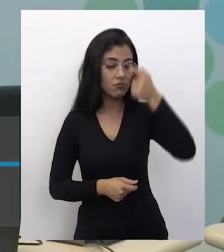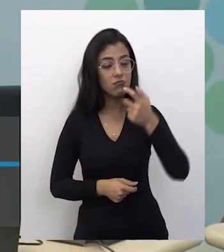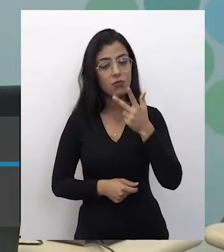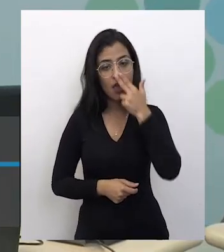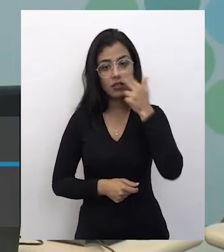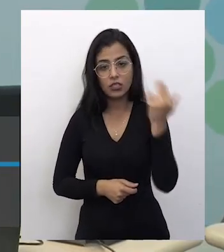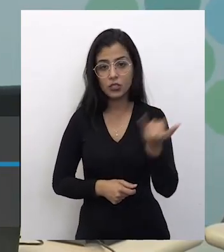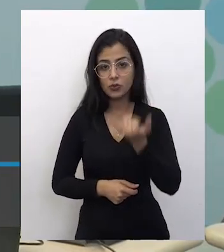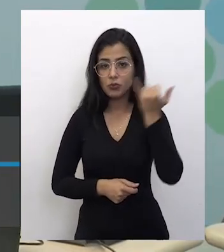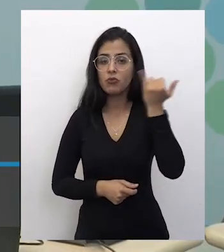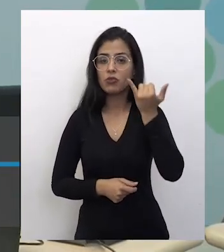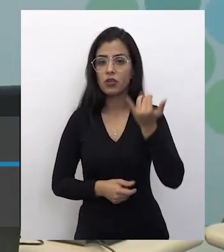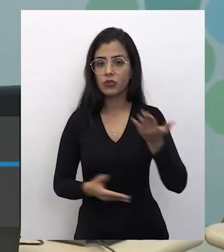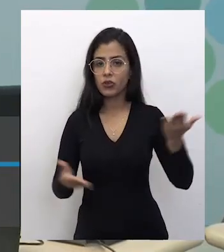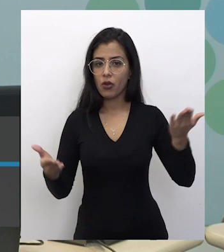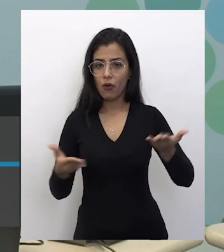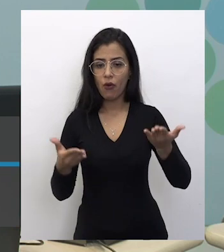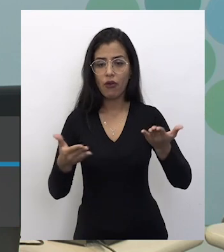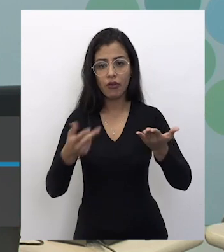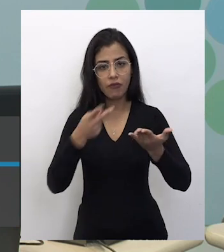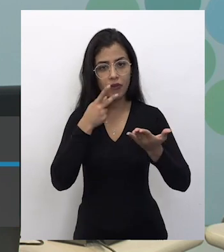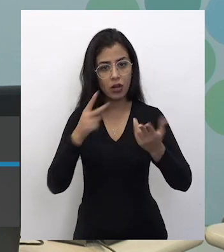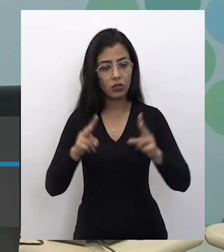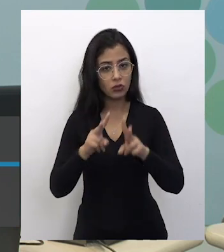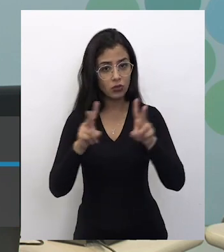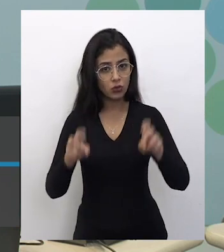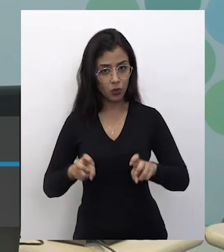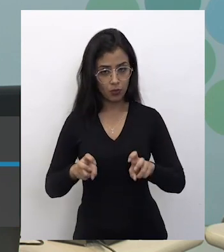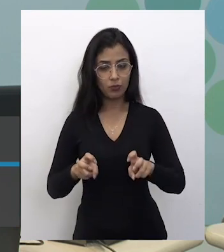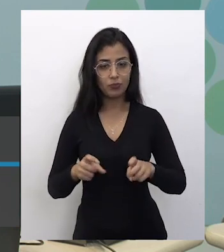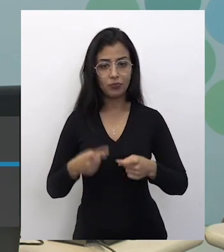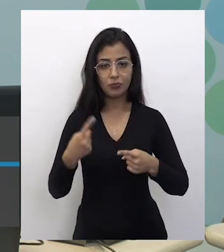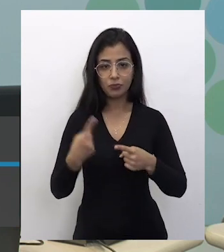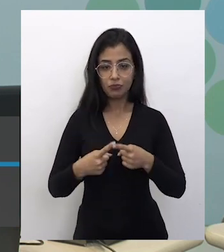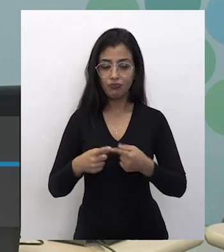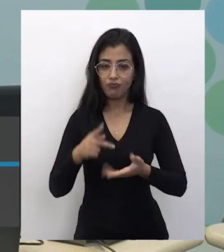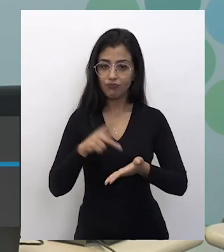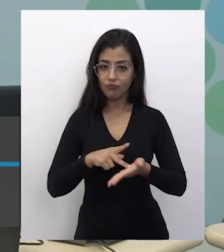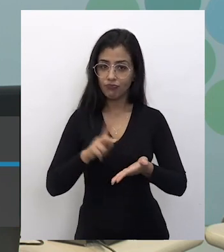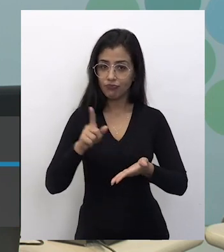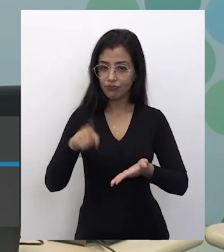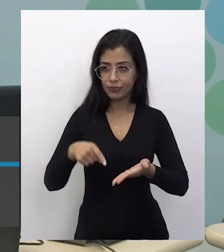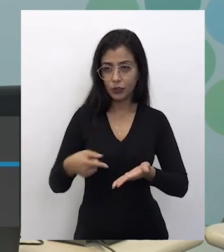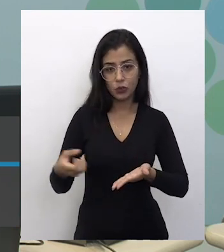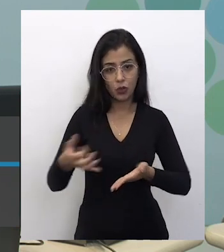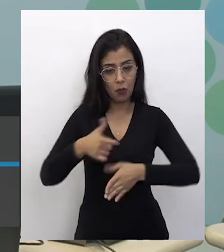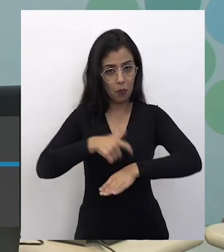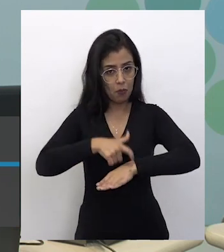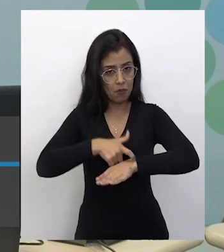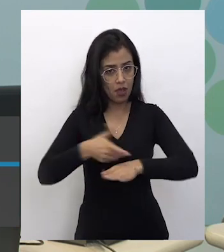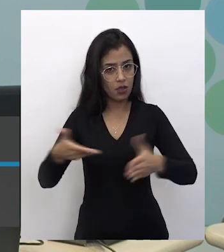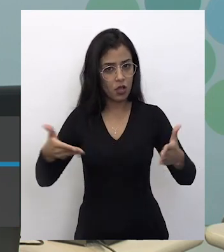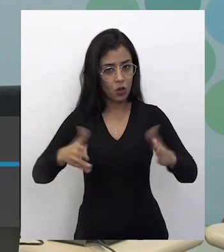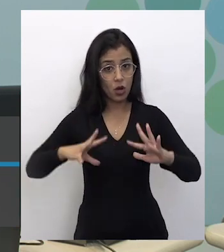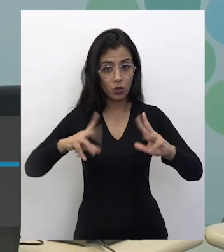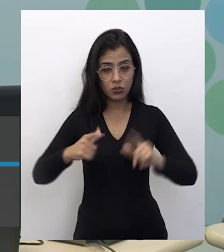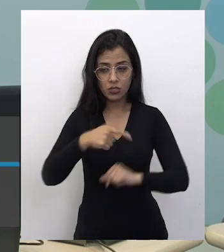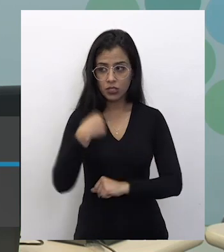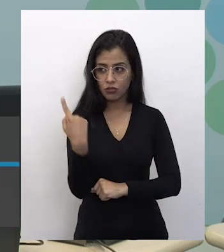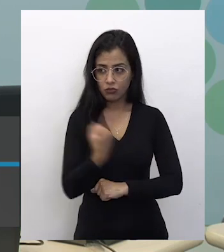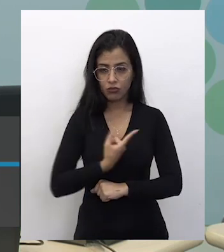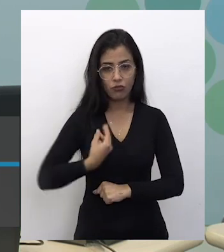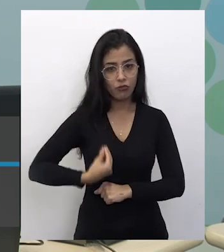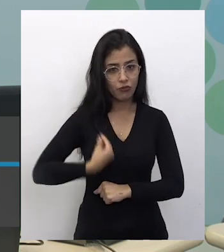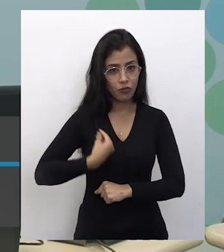importante demais falar sobre isso, porque, na verdade, assim, é um novo momento que nós estamos vivendo, né? A questão da